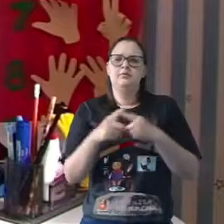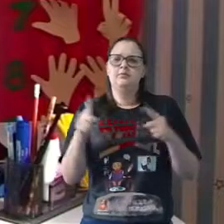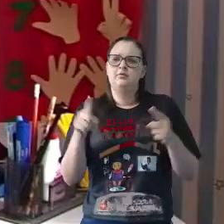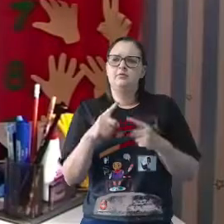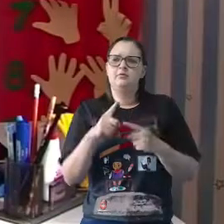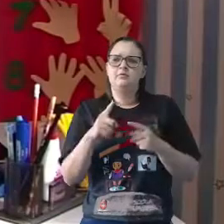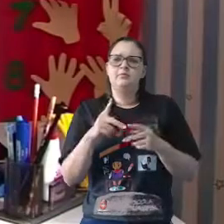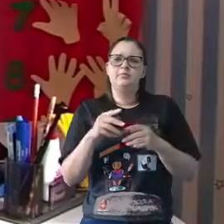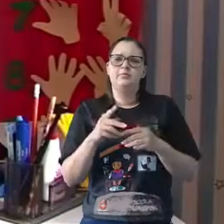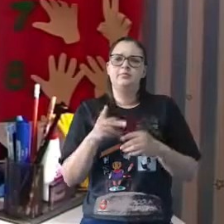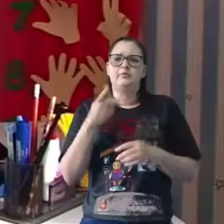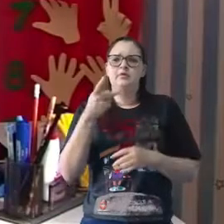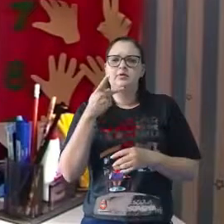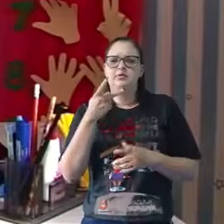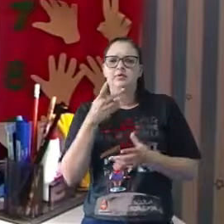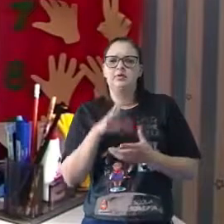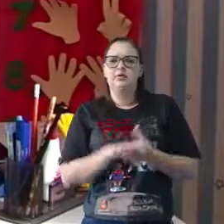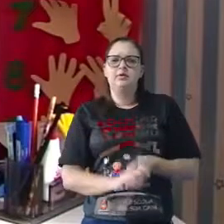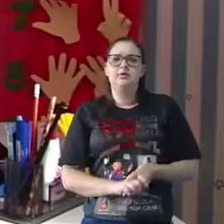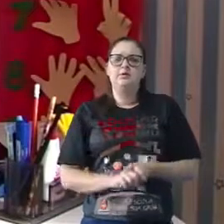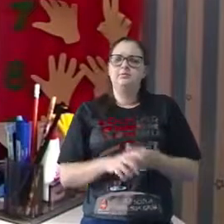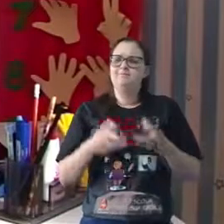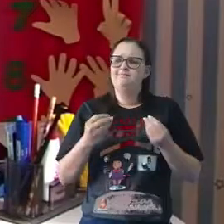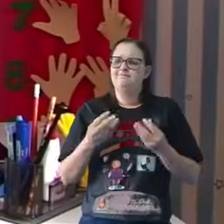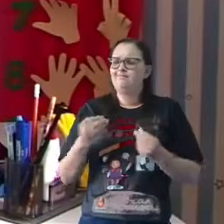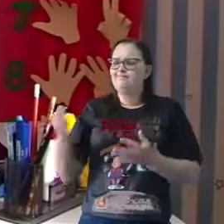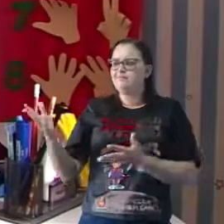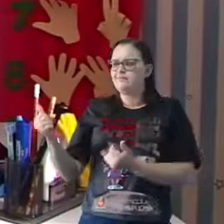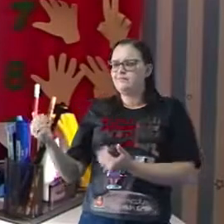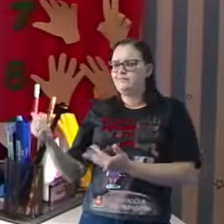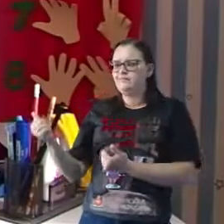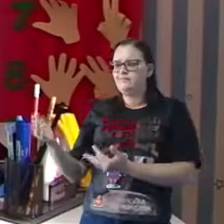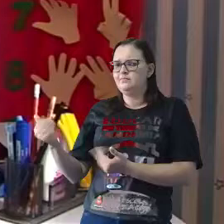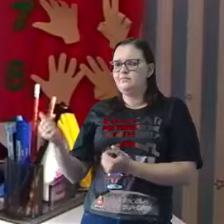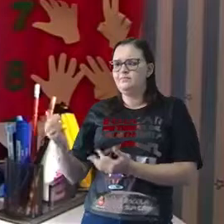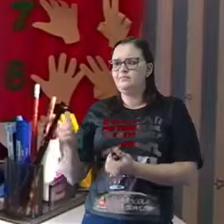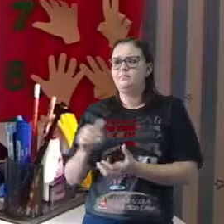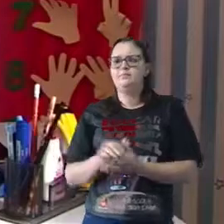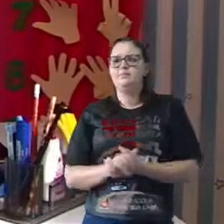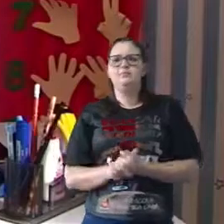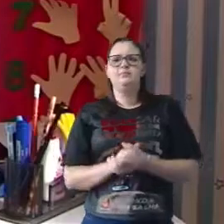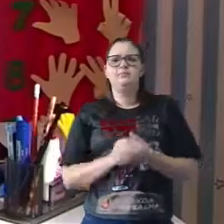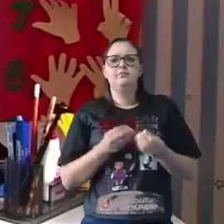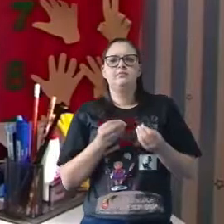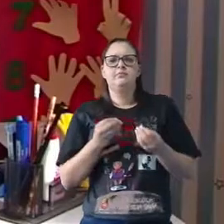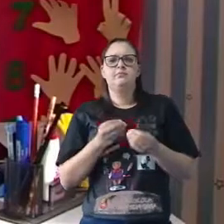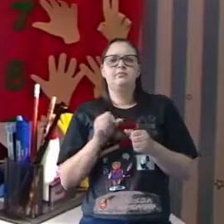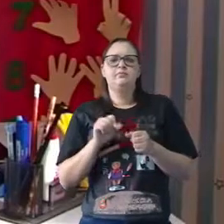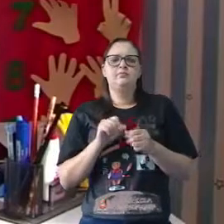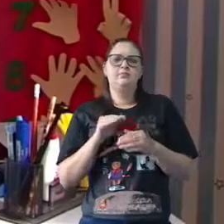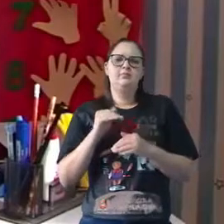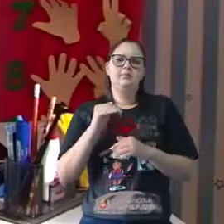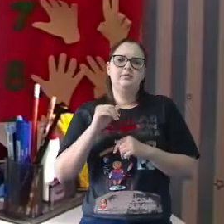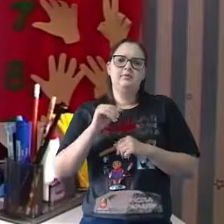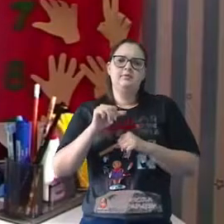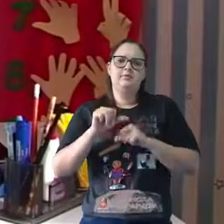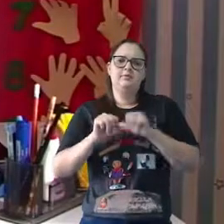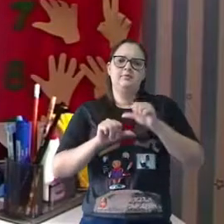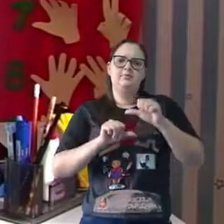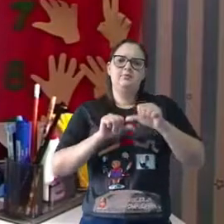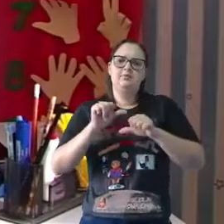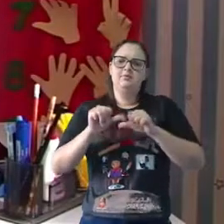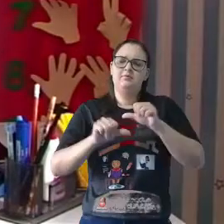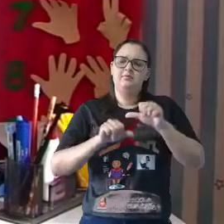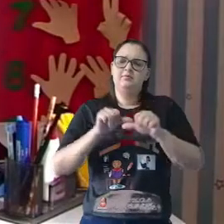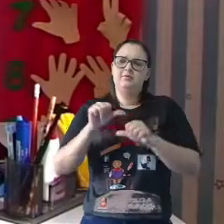o drama que a maioria dos adolescentes passa quando chega esse período da puberdade. São muitas mudanças,